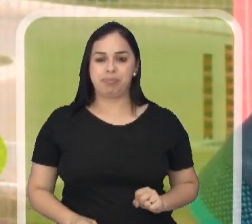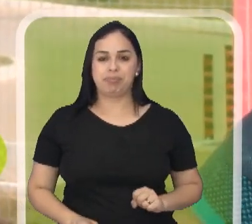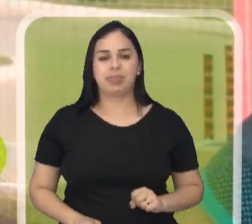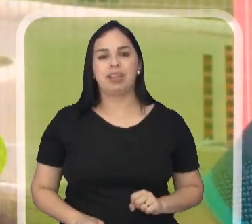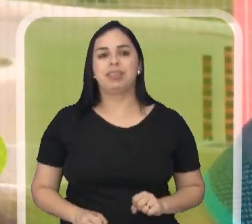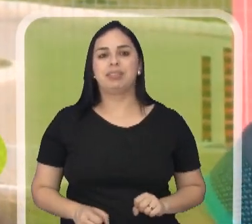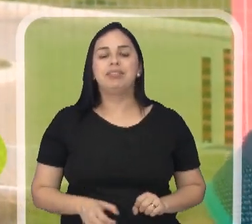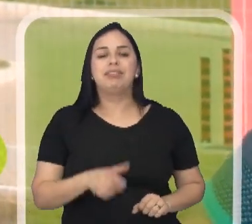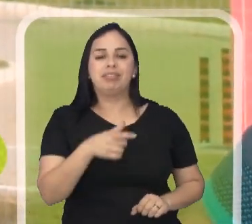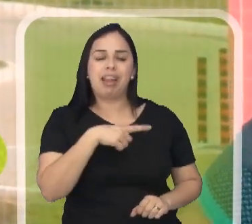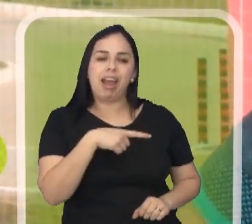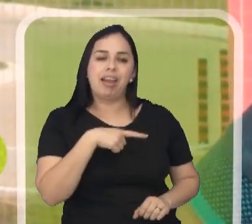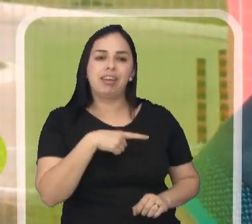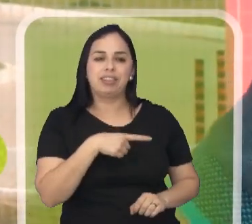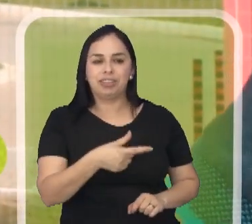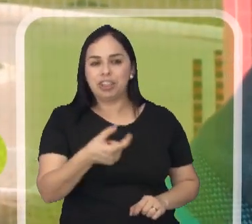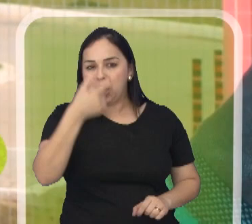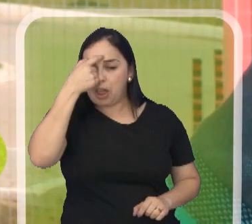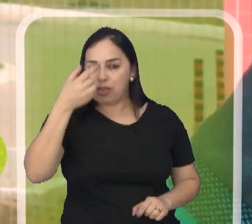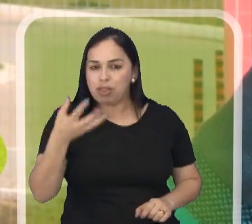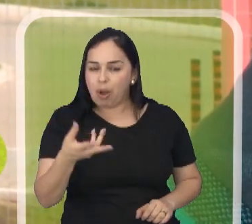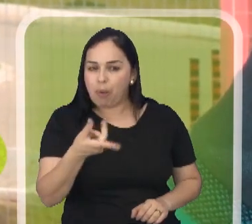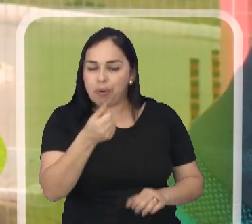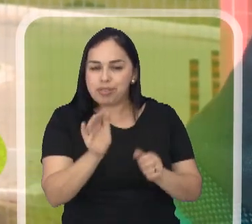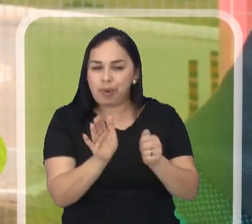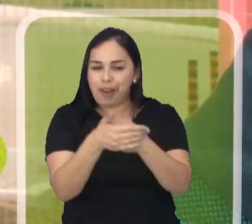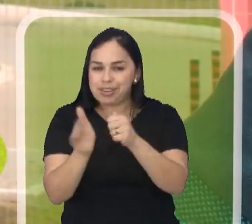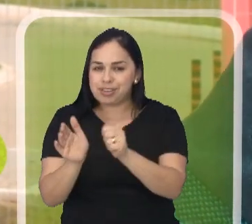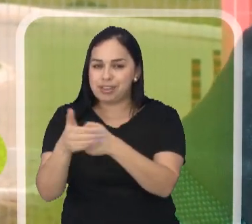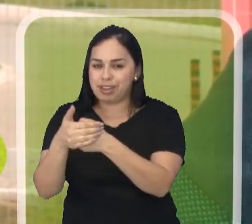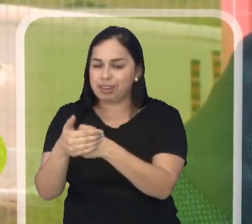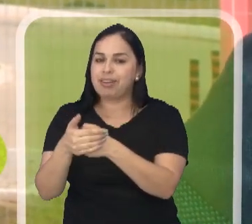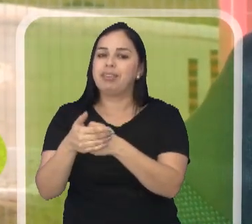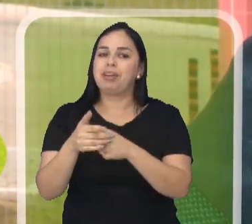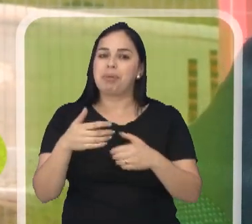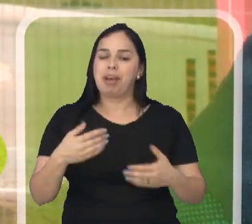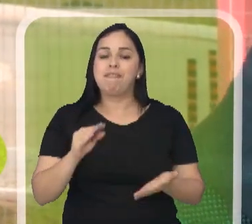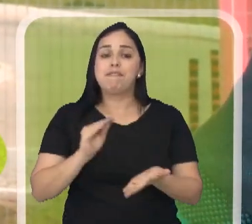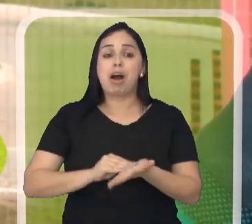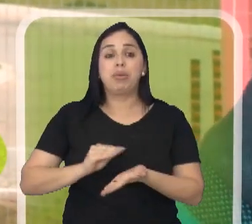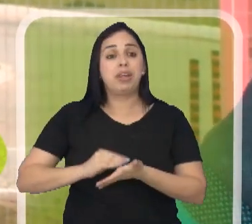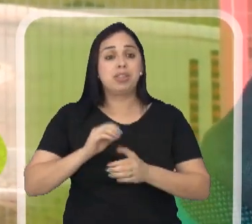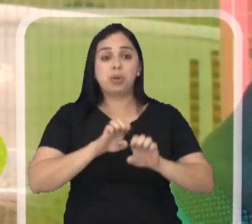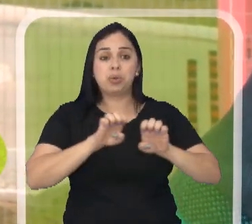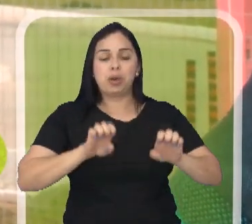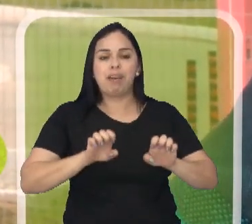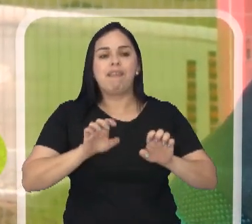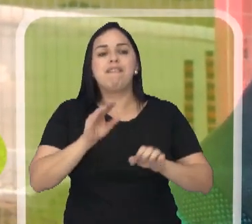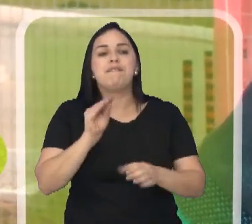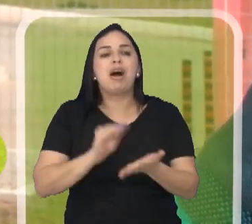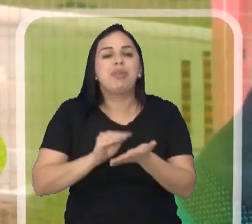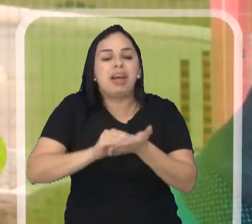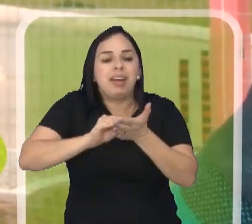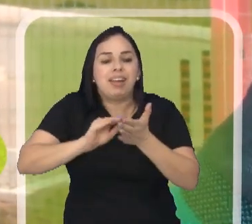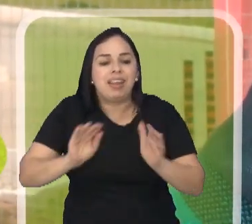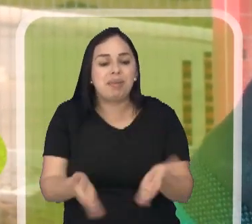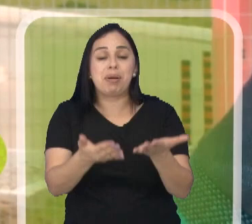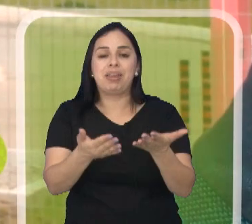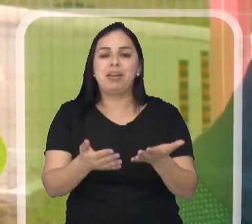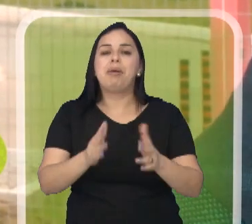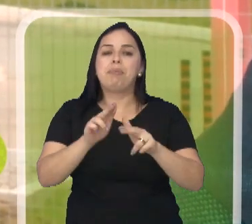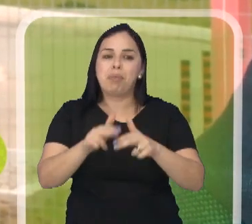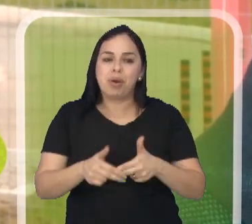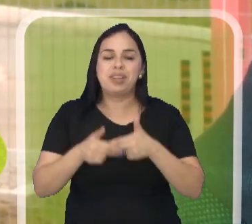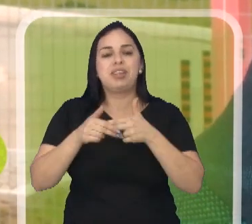tem muitos talentos desperdiçados aí no nosso país, também na nossa cidade, São José dos Campos. E o que falta é a estrutura, o que falta é um empurrãozinho. Então eu pretendo fazer, eu